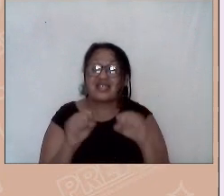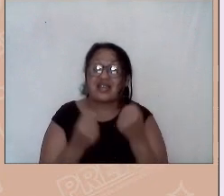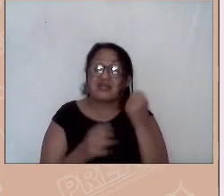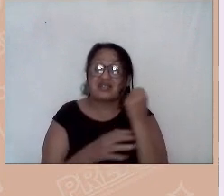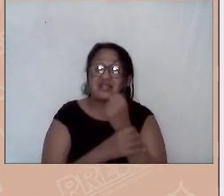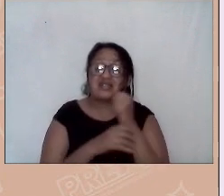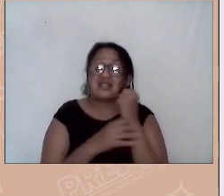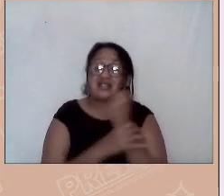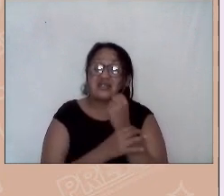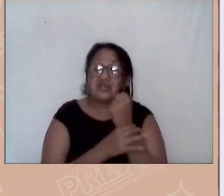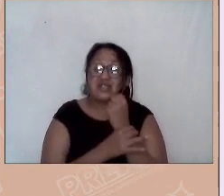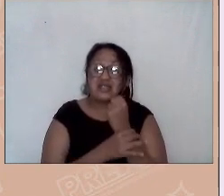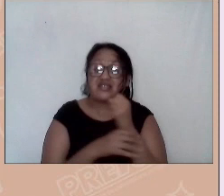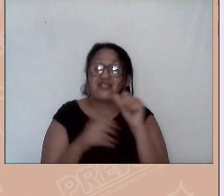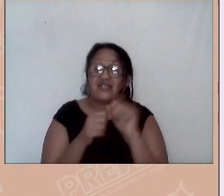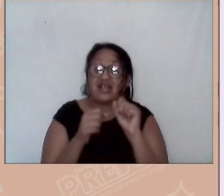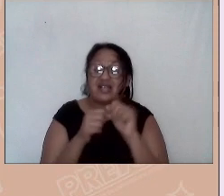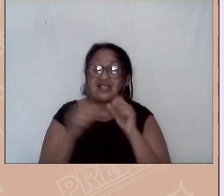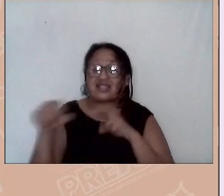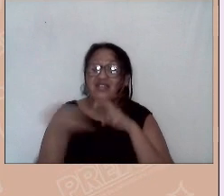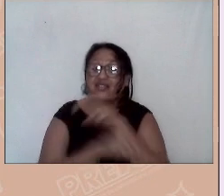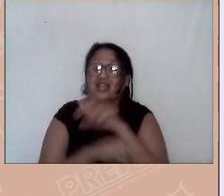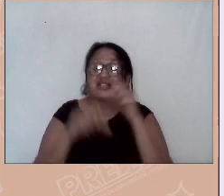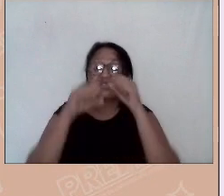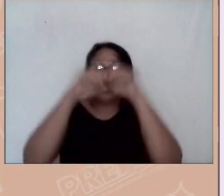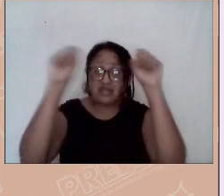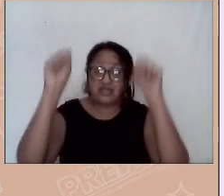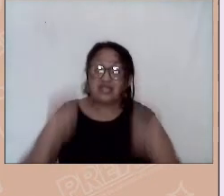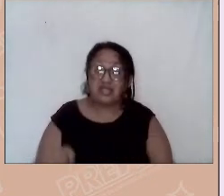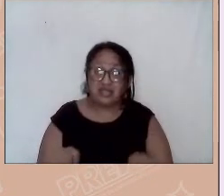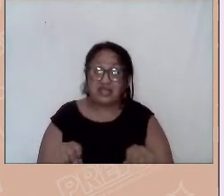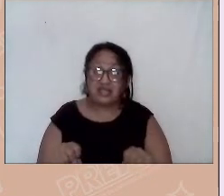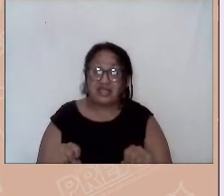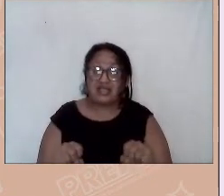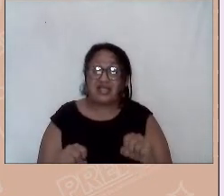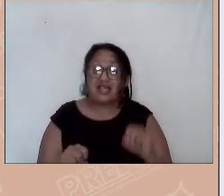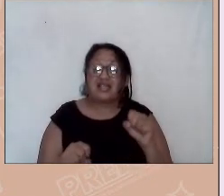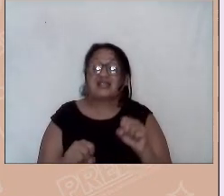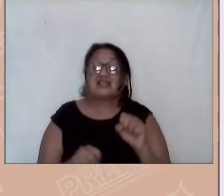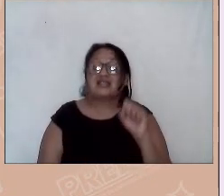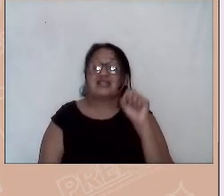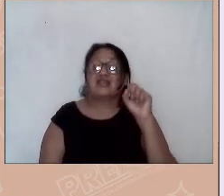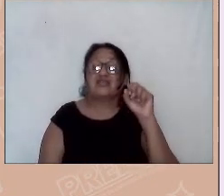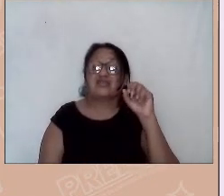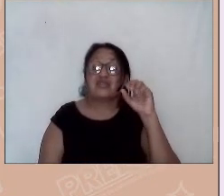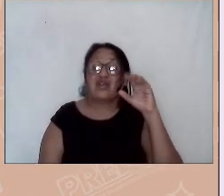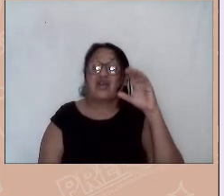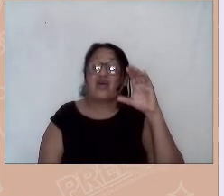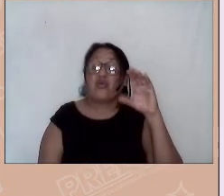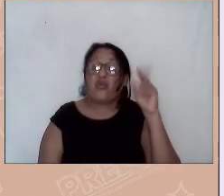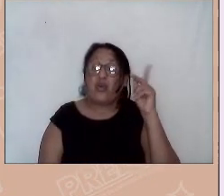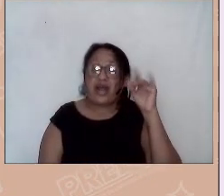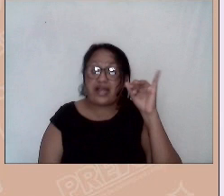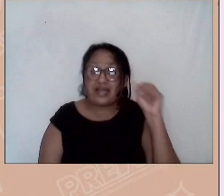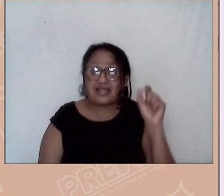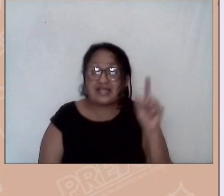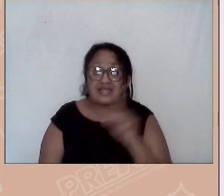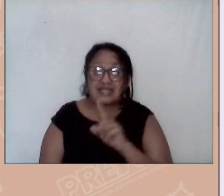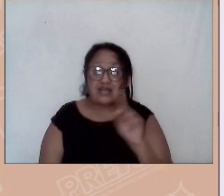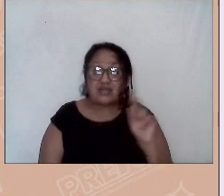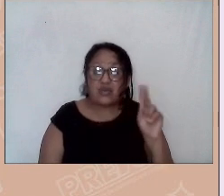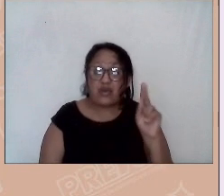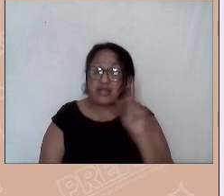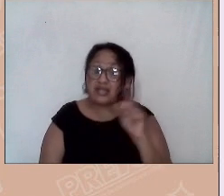it fazem isso que invadem os sistemas são os crackers e não os hackers some of them may